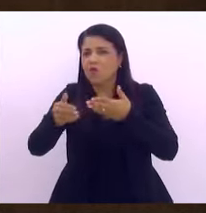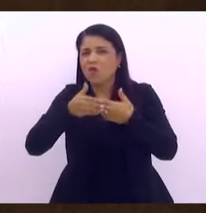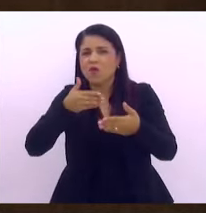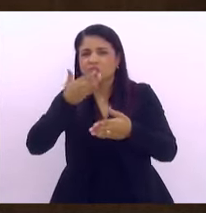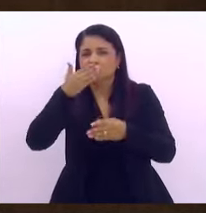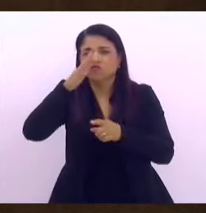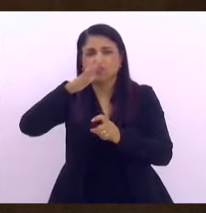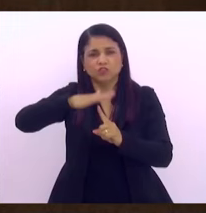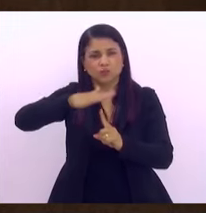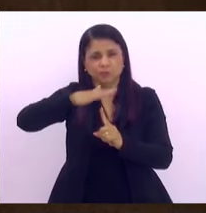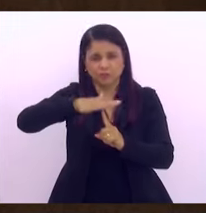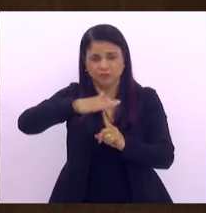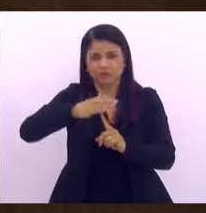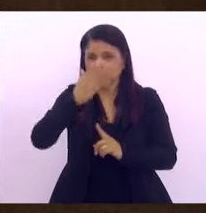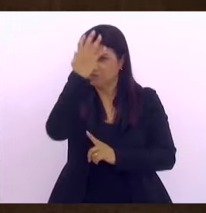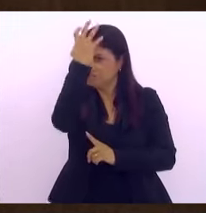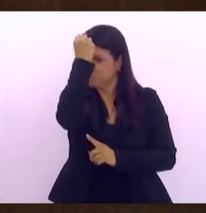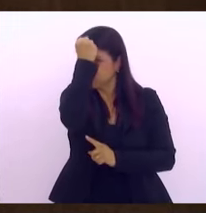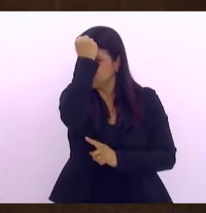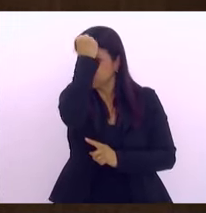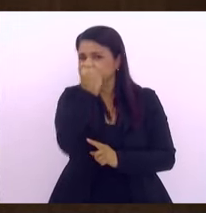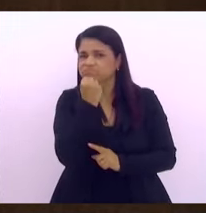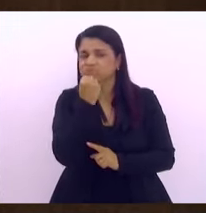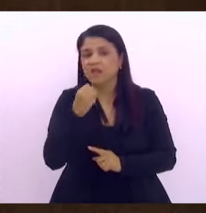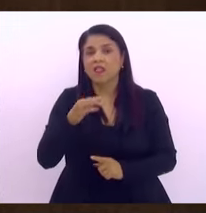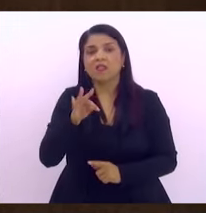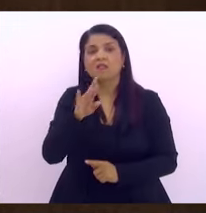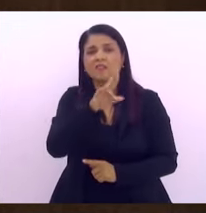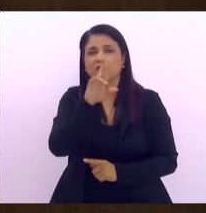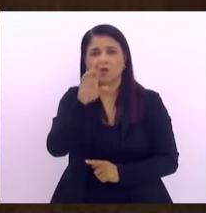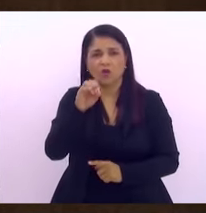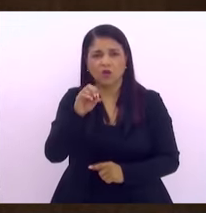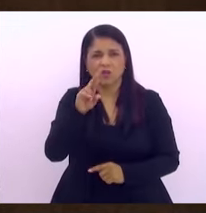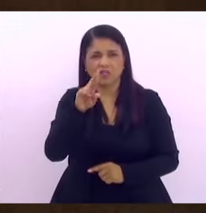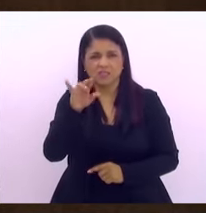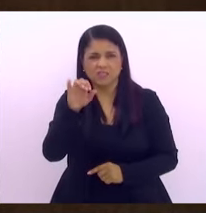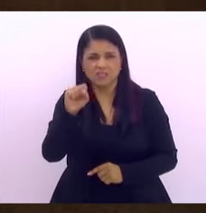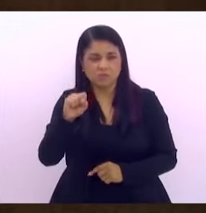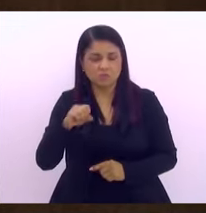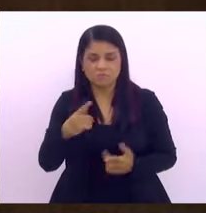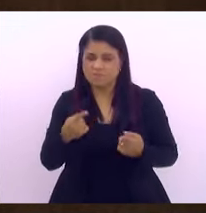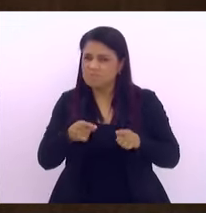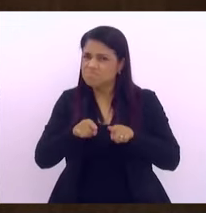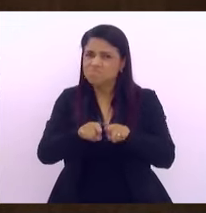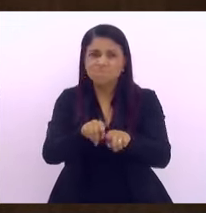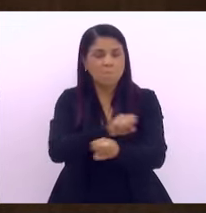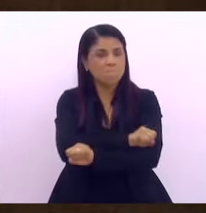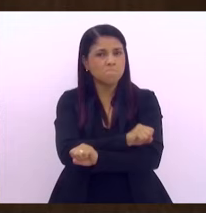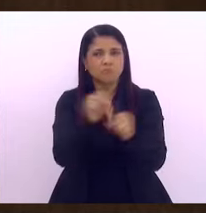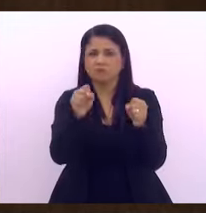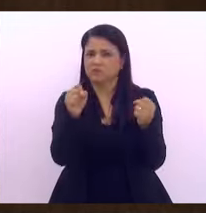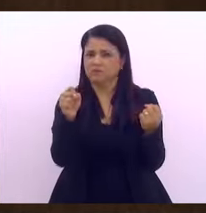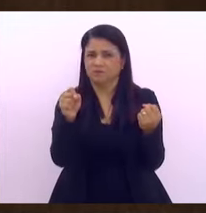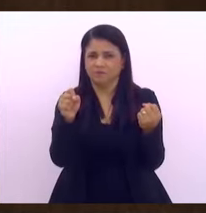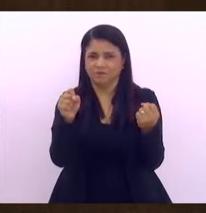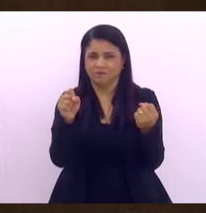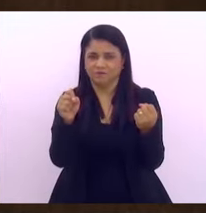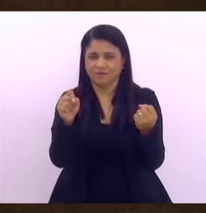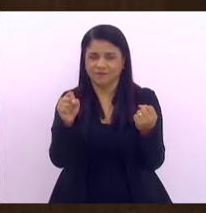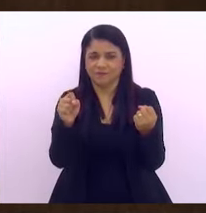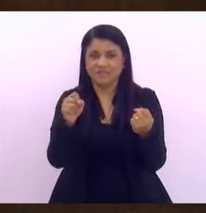de terrorismo. Jamais é possível se acomunar com o terrorismo. Não